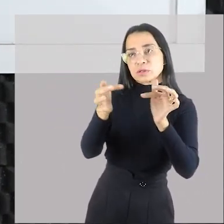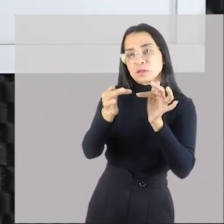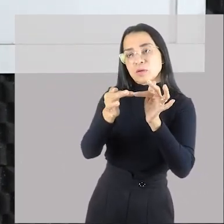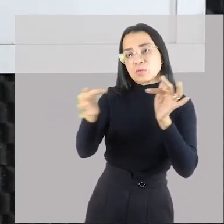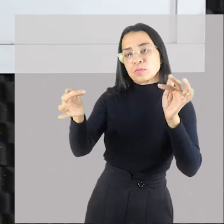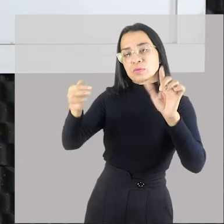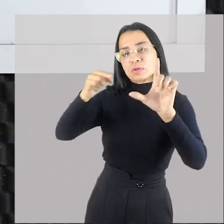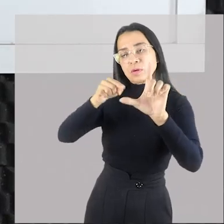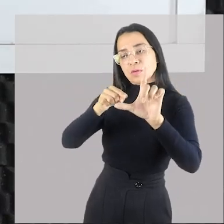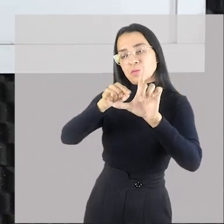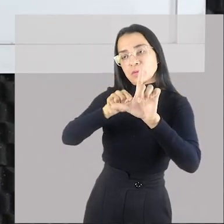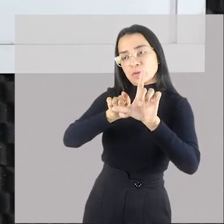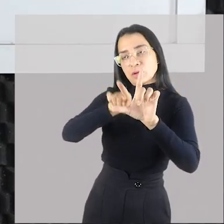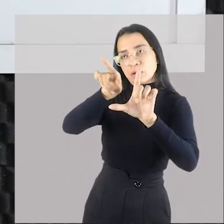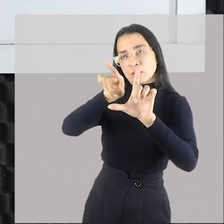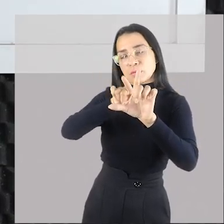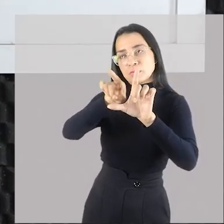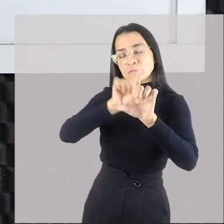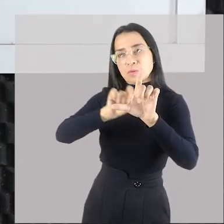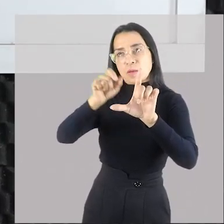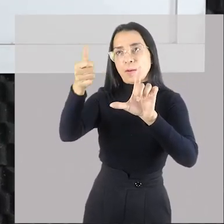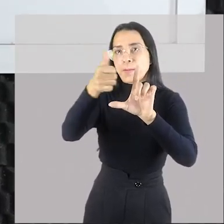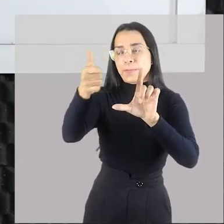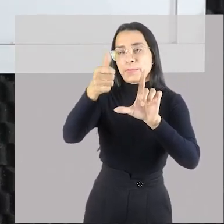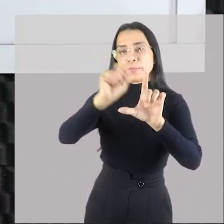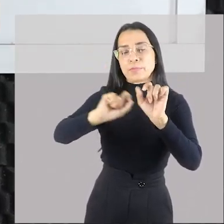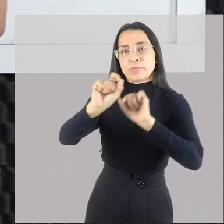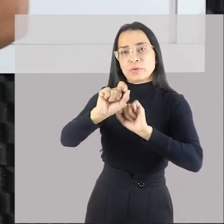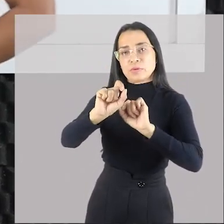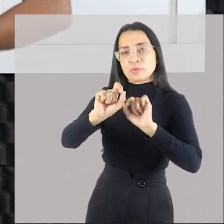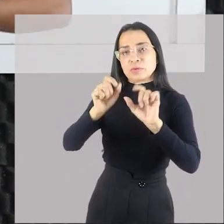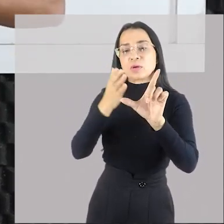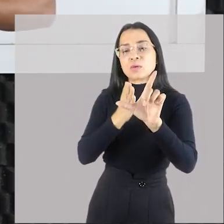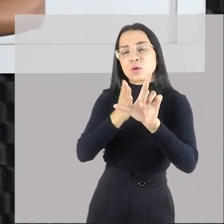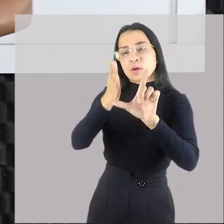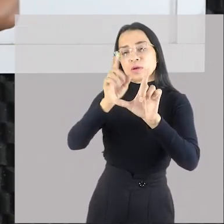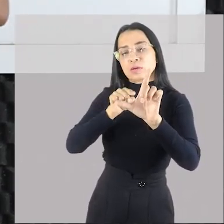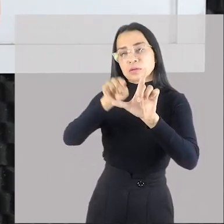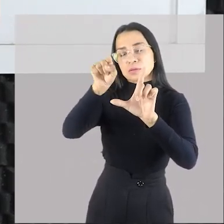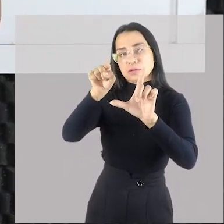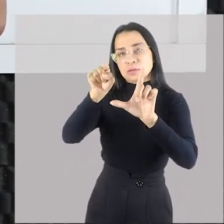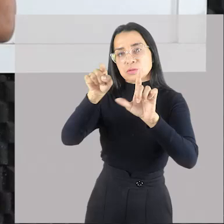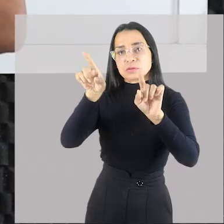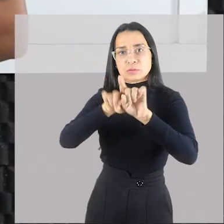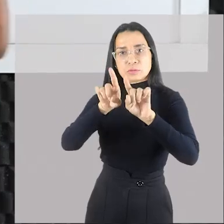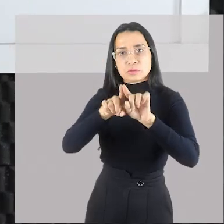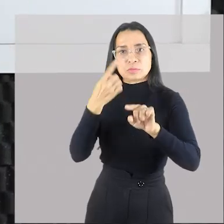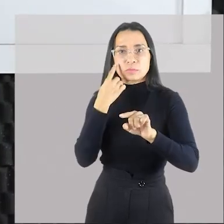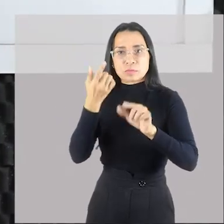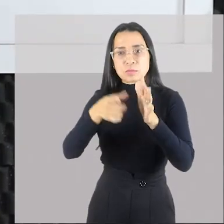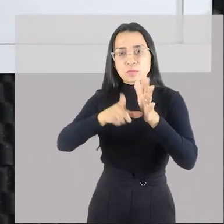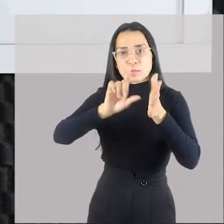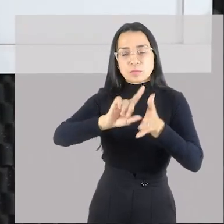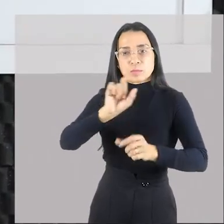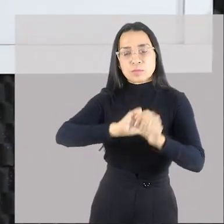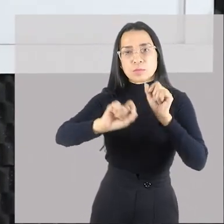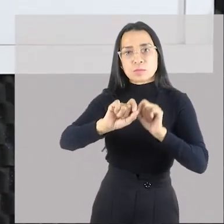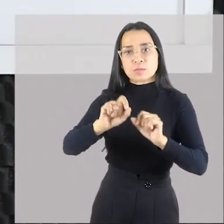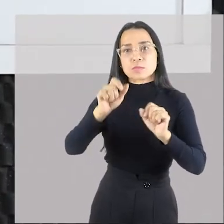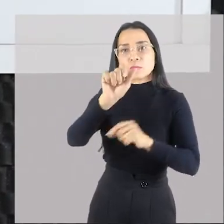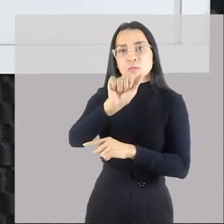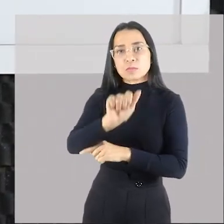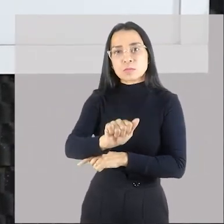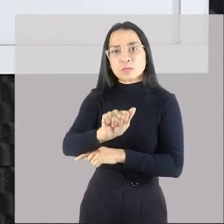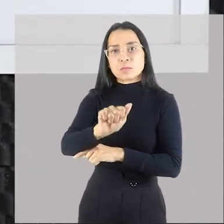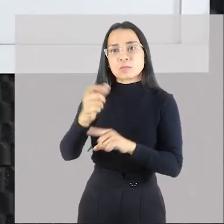caso, com duas situações. Primeira situação, quando a função é crescente. Também nós já vimos anteriormente que quando esse a aqui